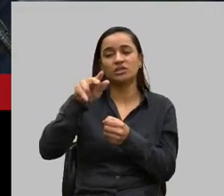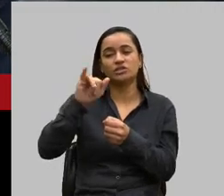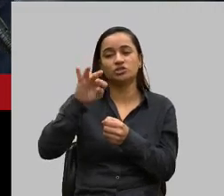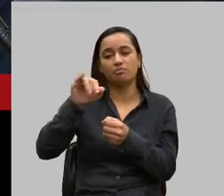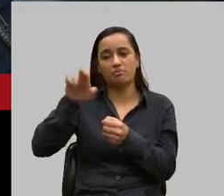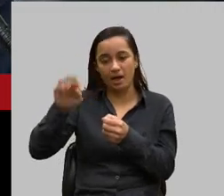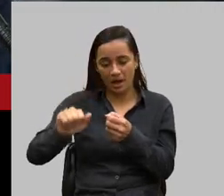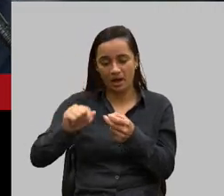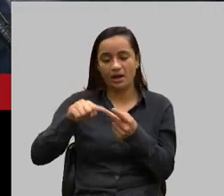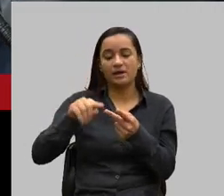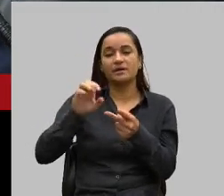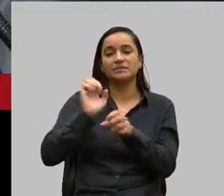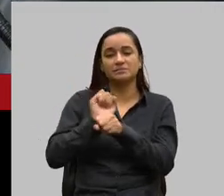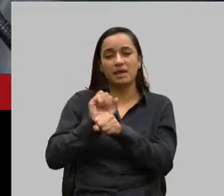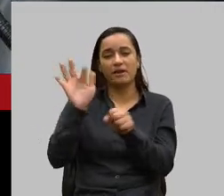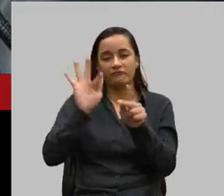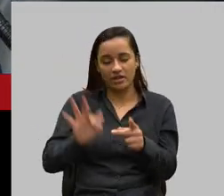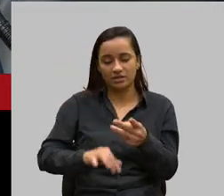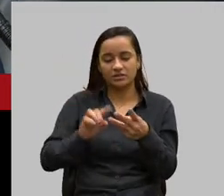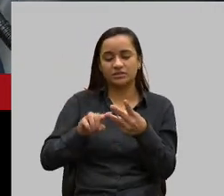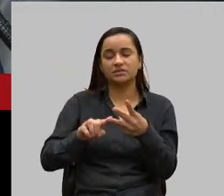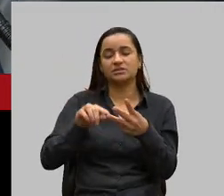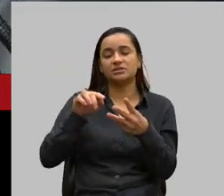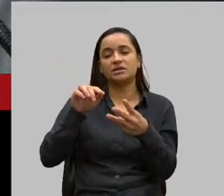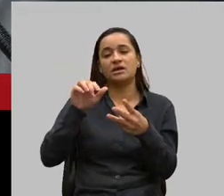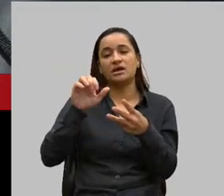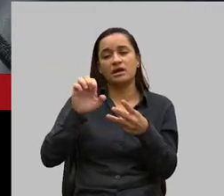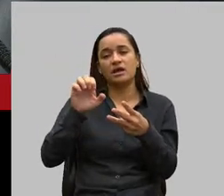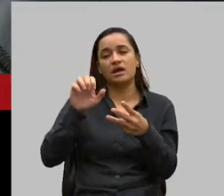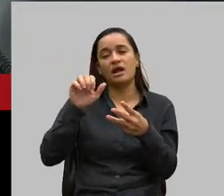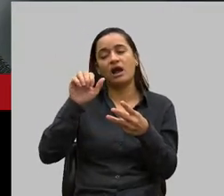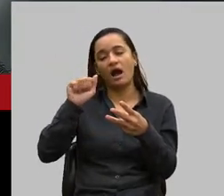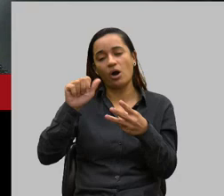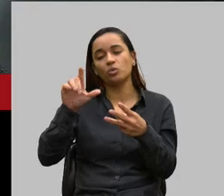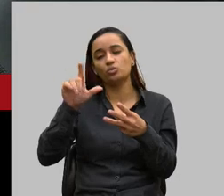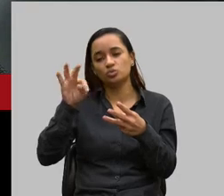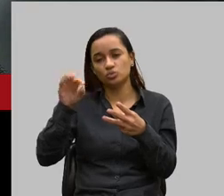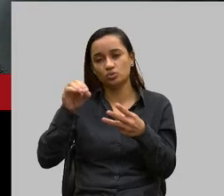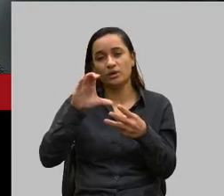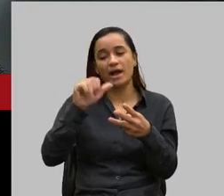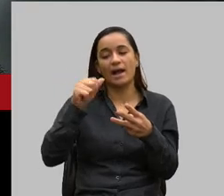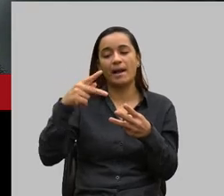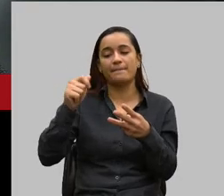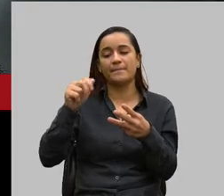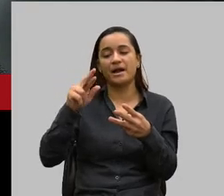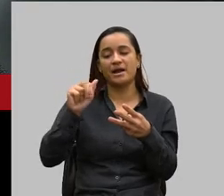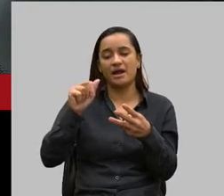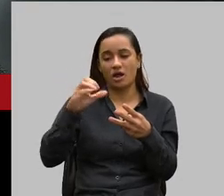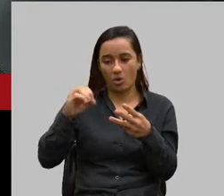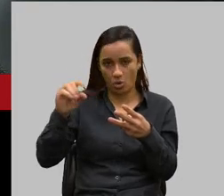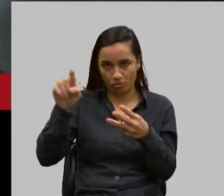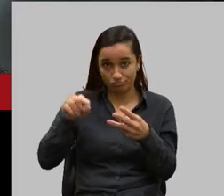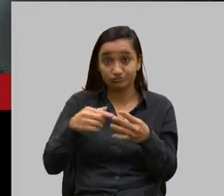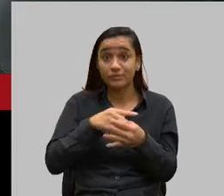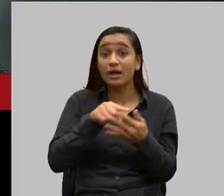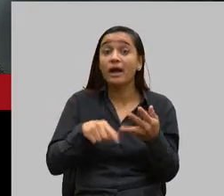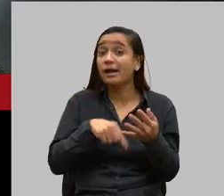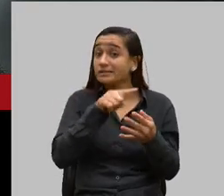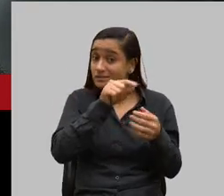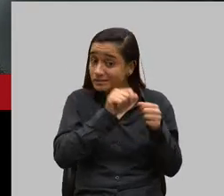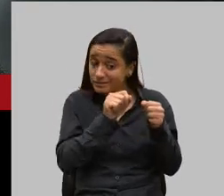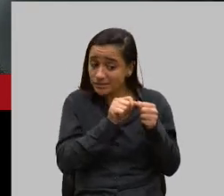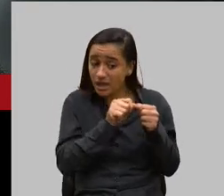e Caparaó secretário lá nós temos grandes